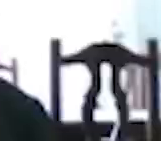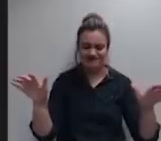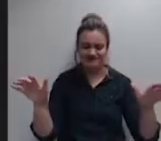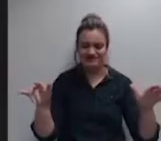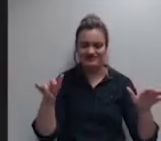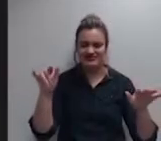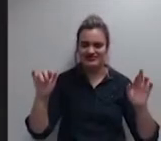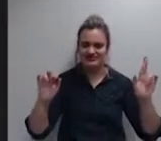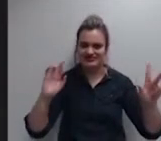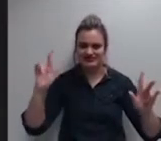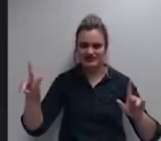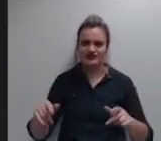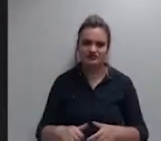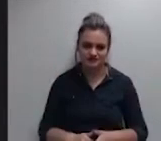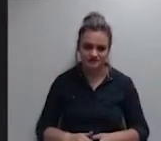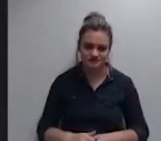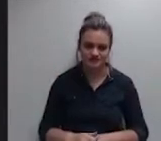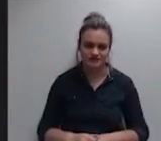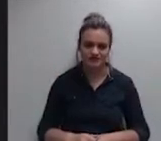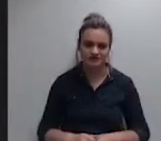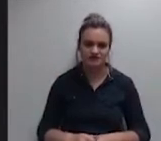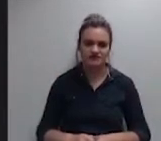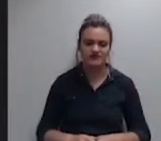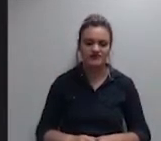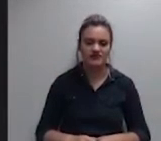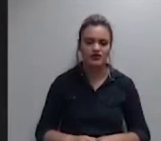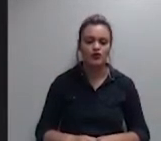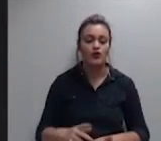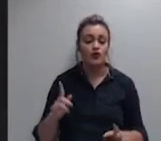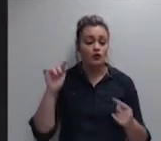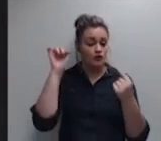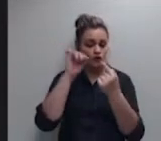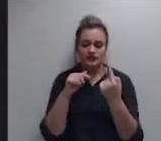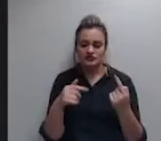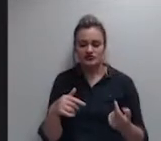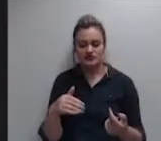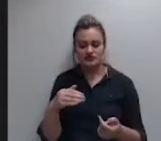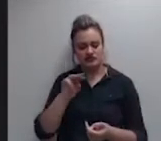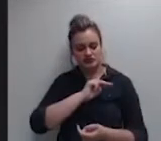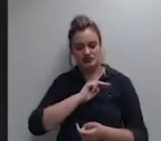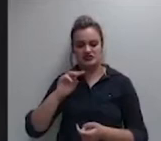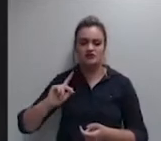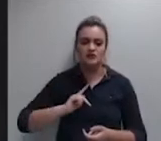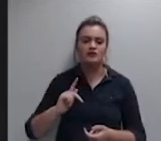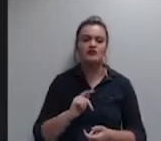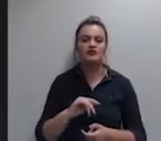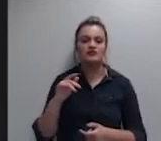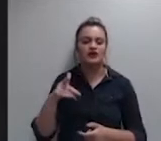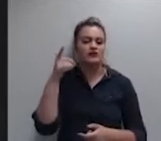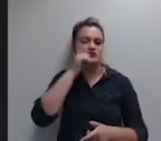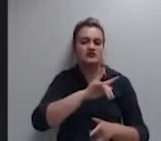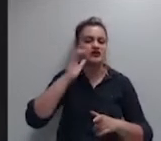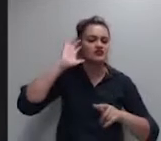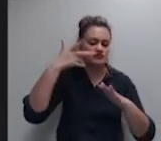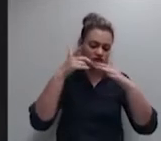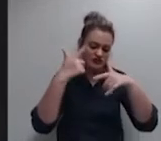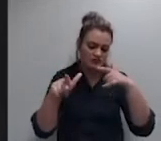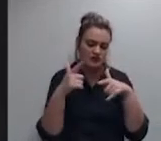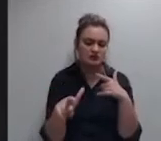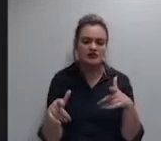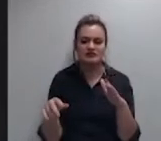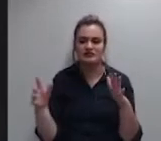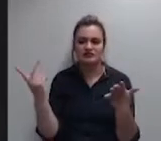pós-pandemia. O alvo do Ministério Público é dar resolutividade a esse grave problema de saúde pública. Por isso,